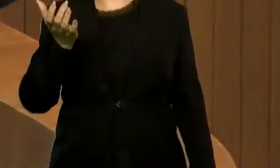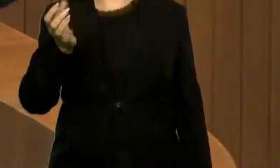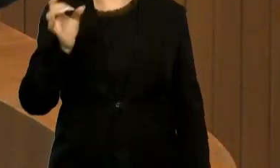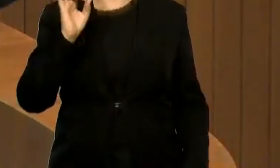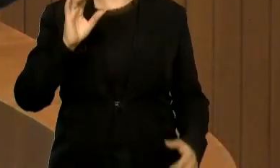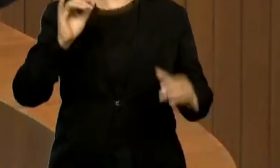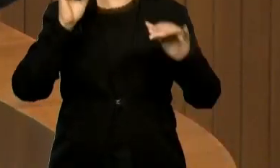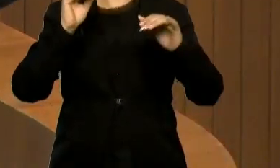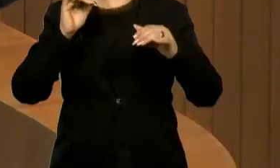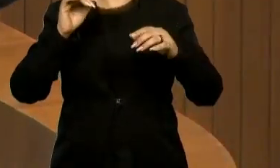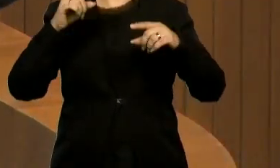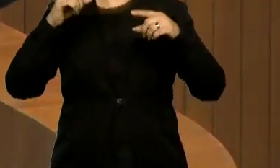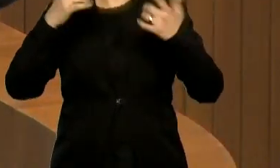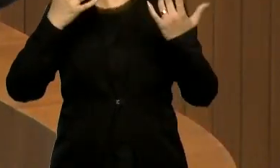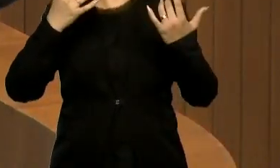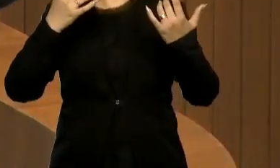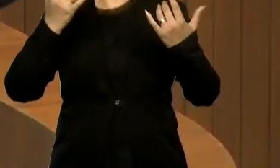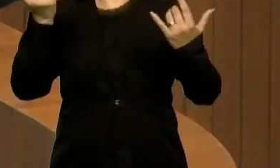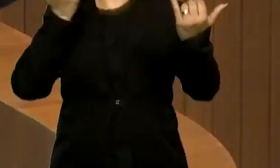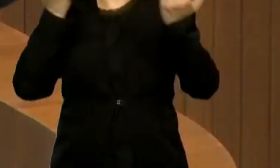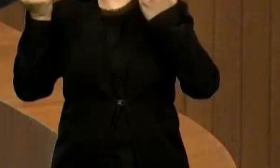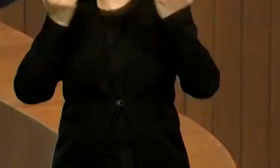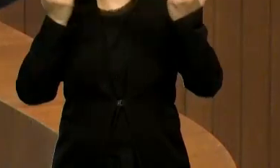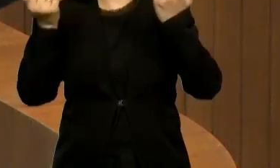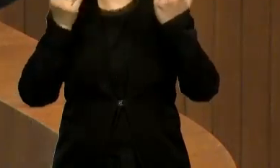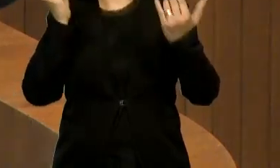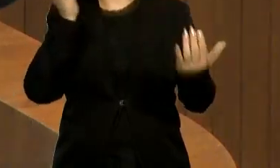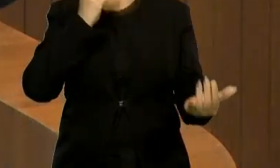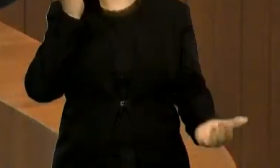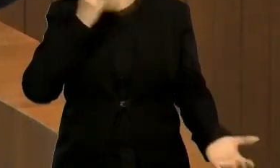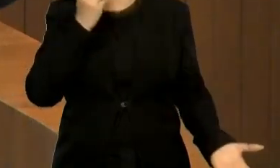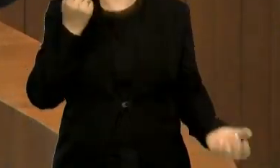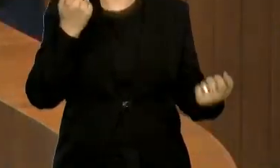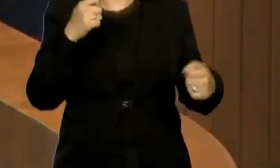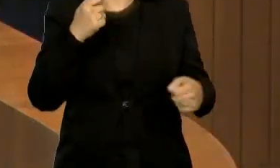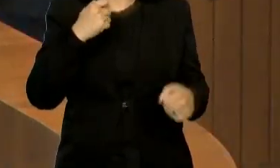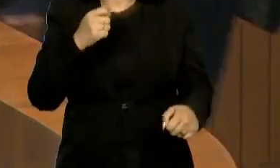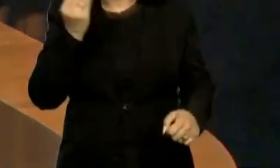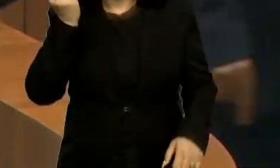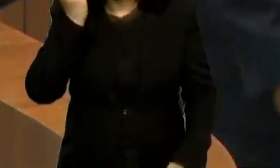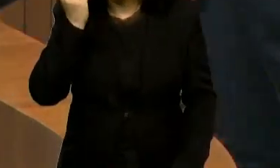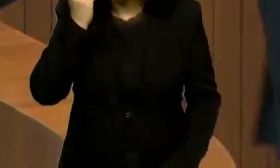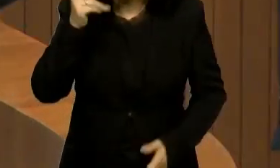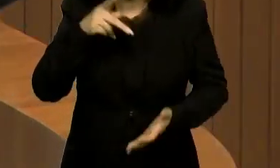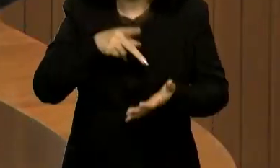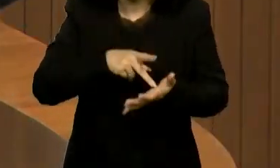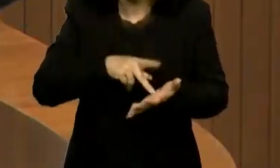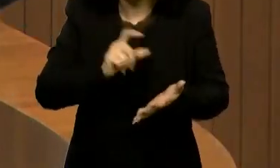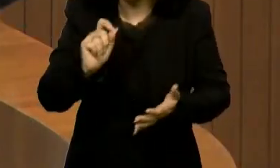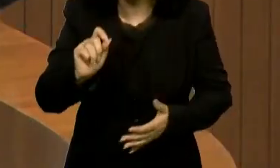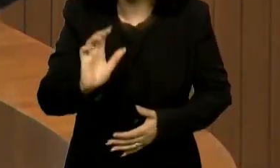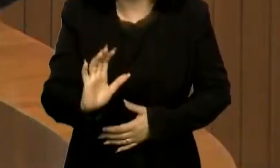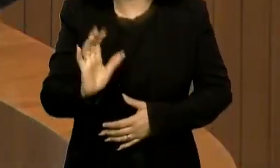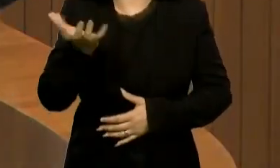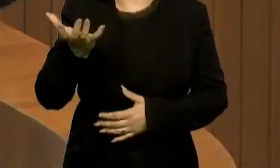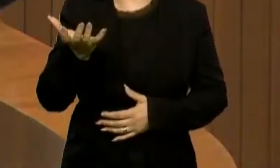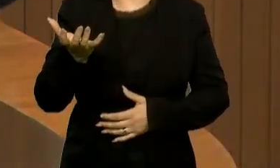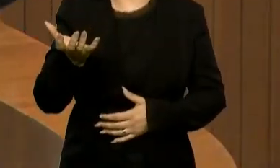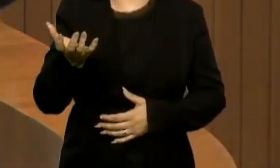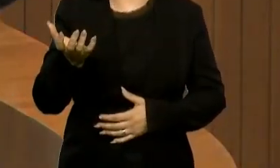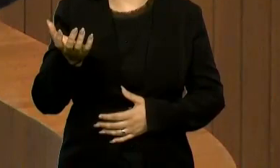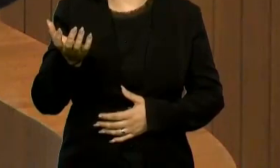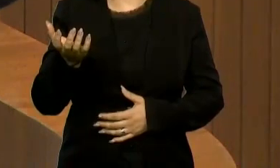governo. Né? É importante checar a informação, de fato, o que aconteceu, o que deixou de